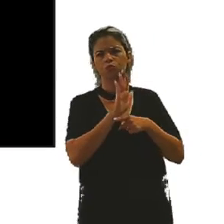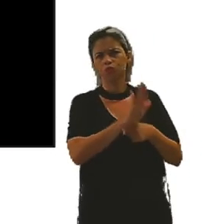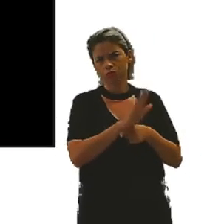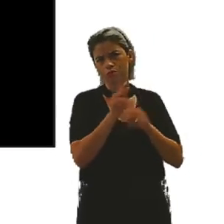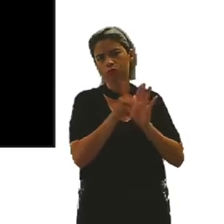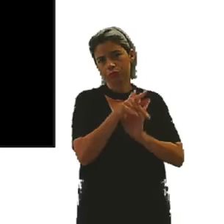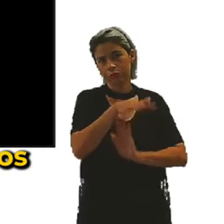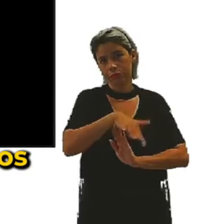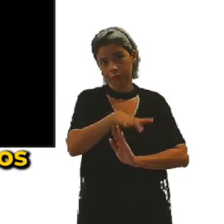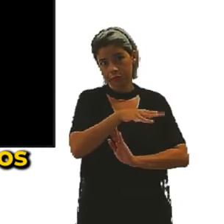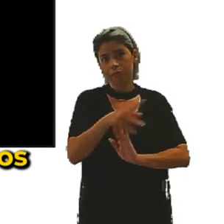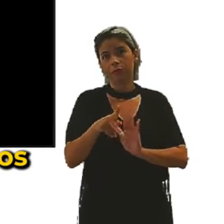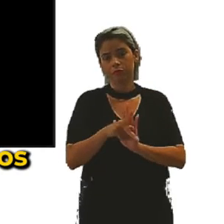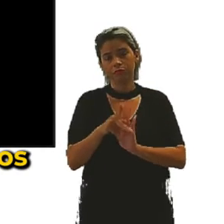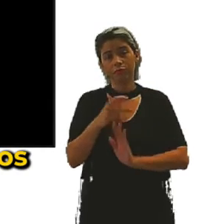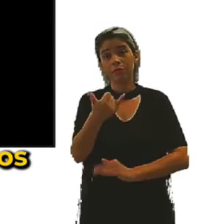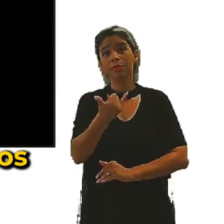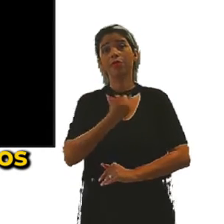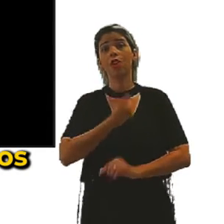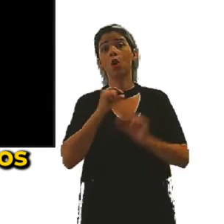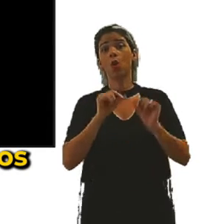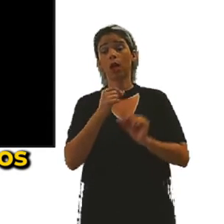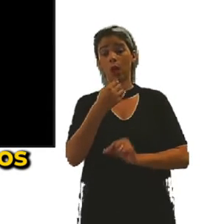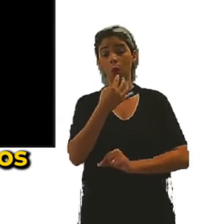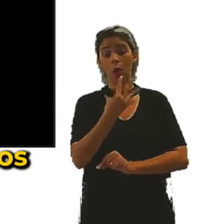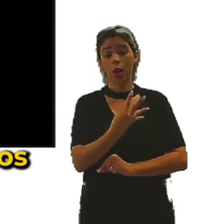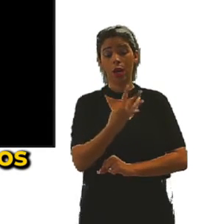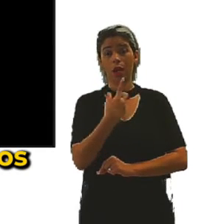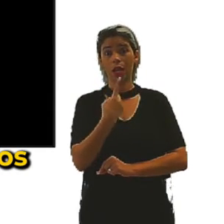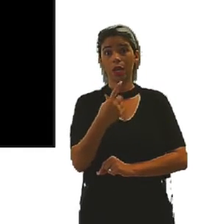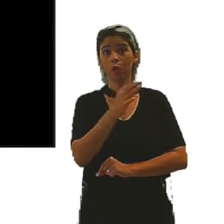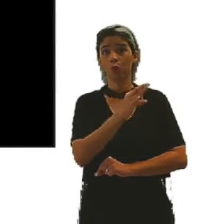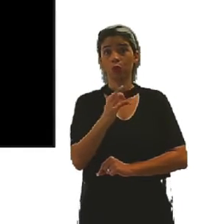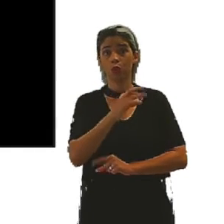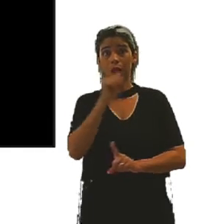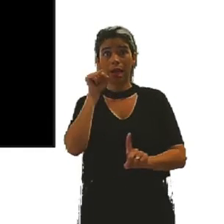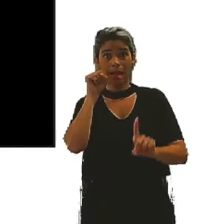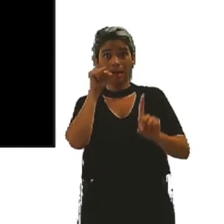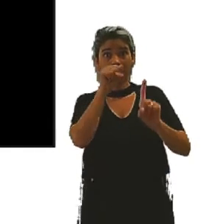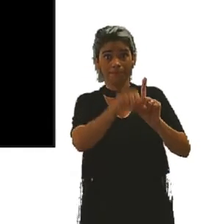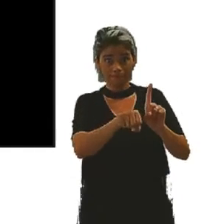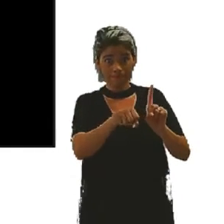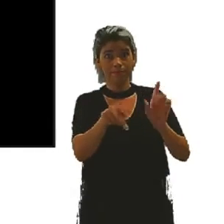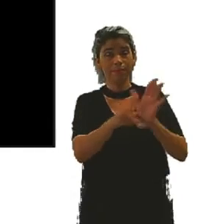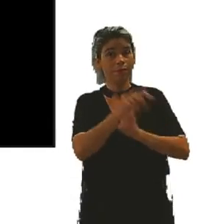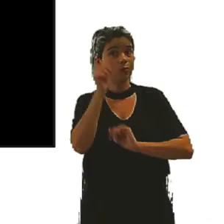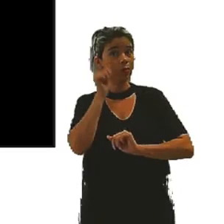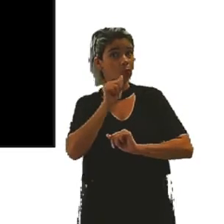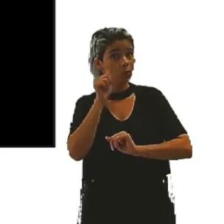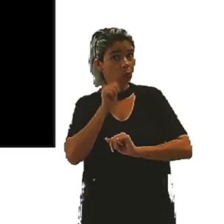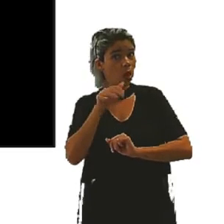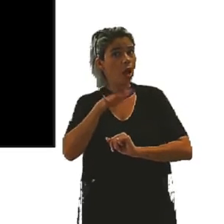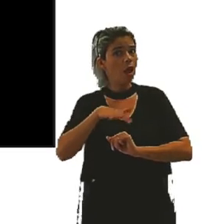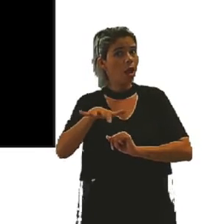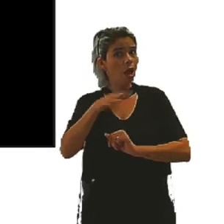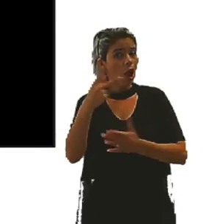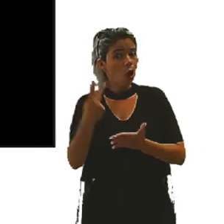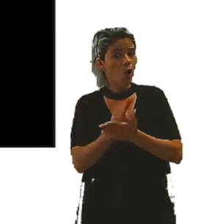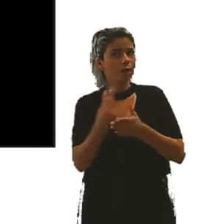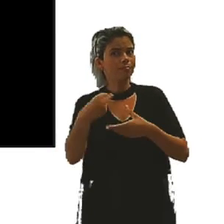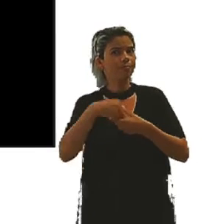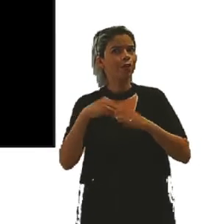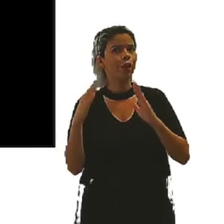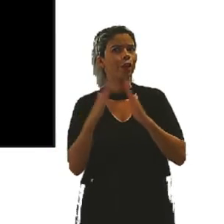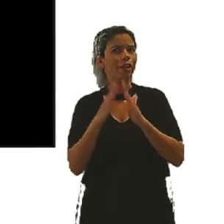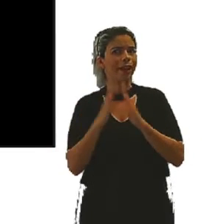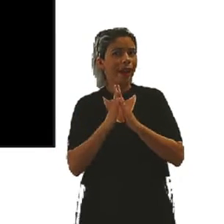ela era da Colômbia, e ela diz que 41% dos feminicídios na Colômbia ocorrem no domicílio. Por